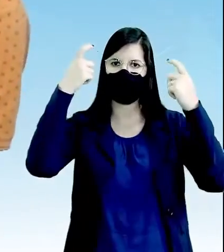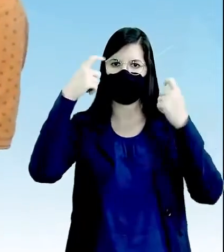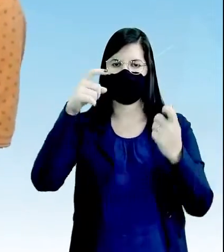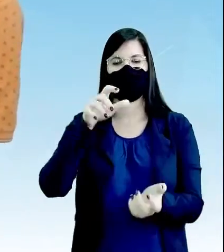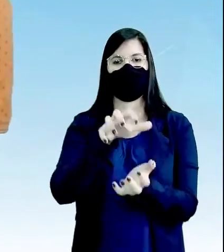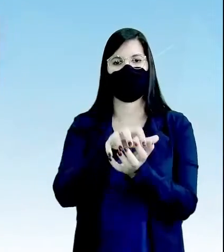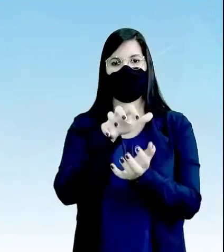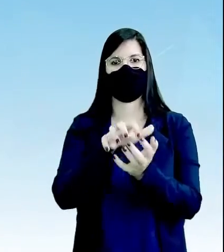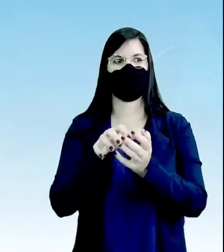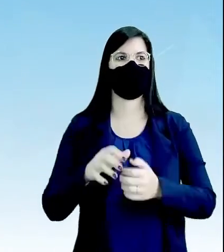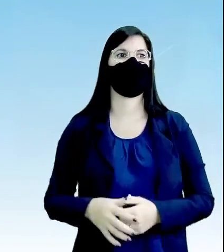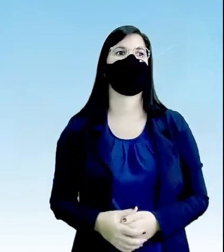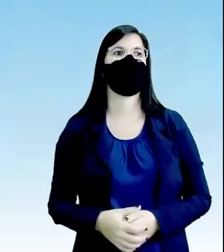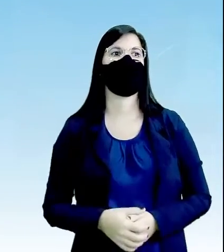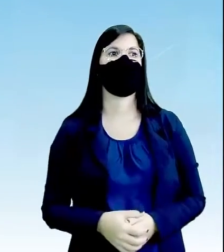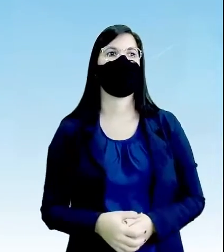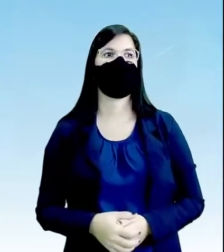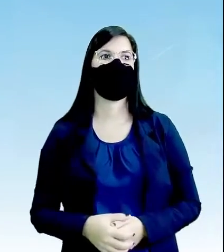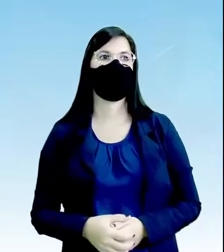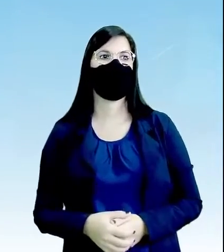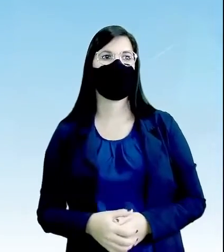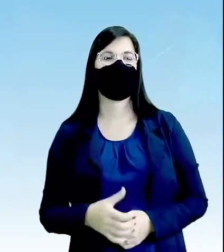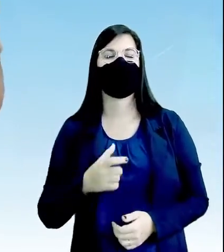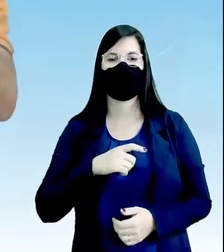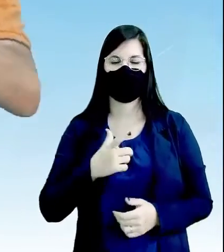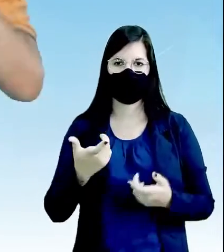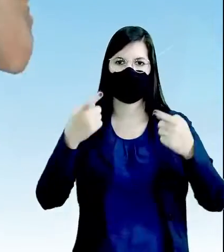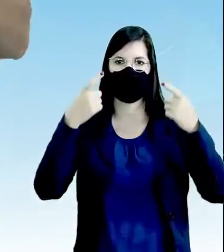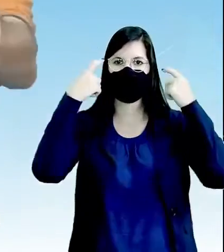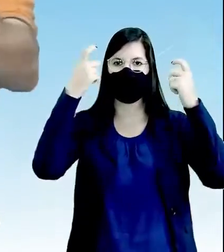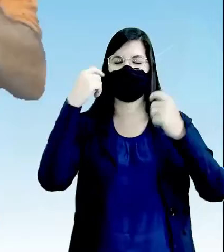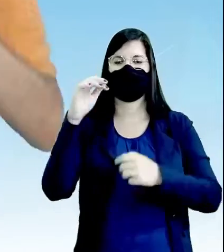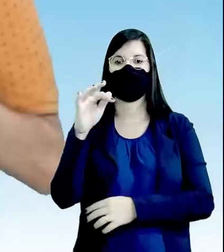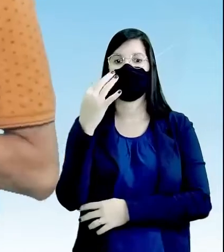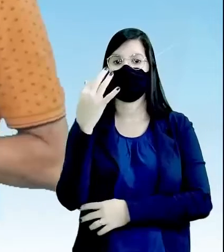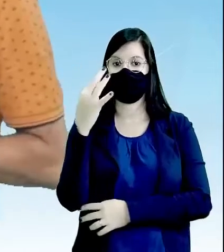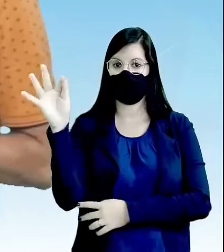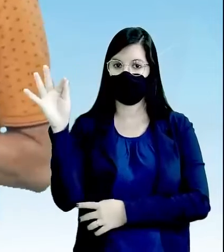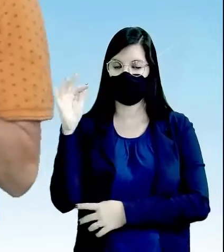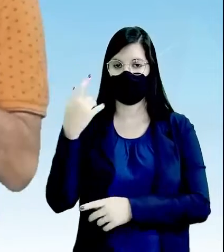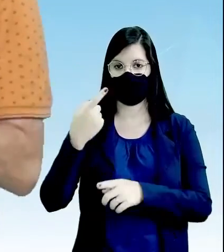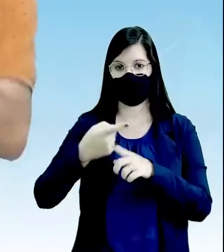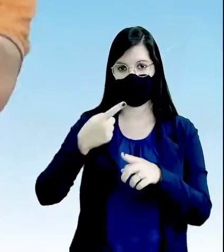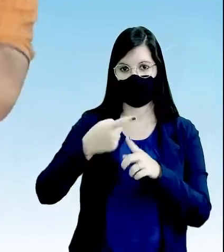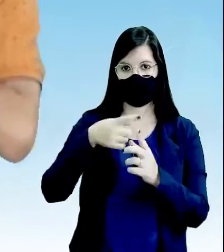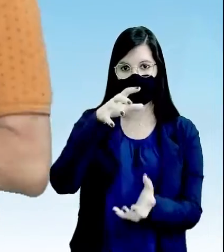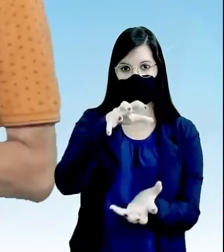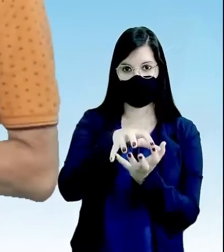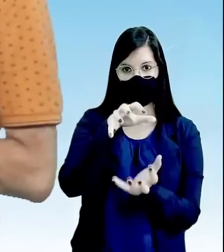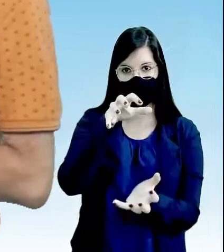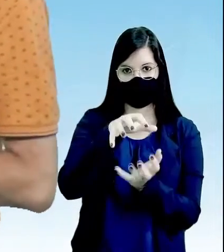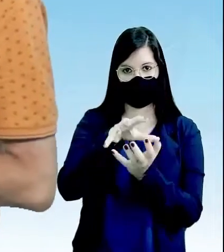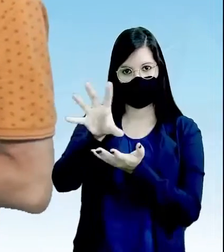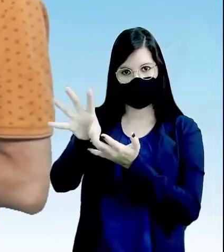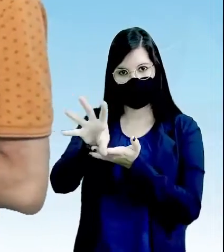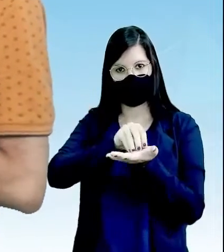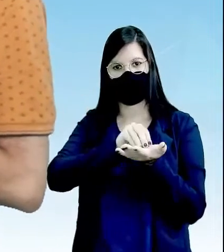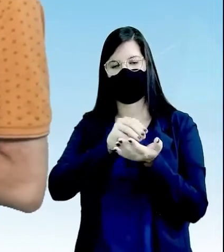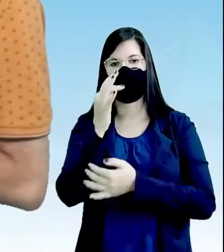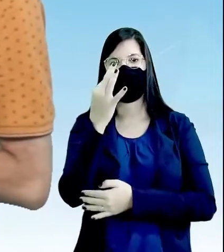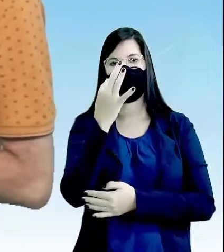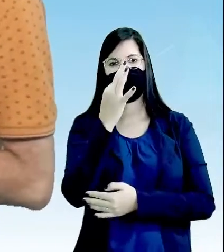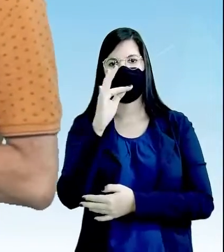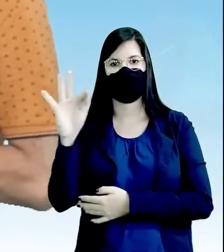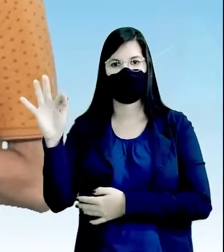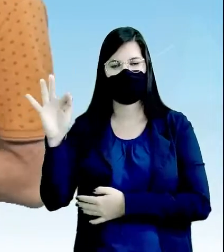né? Que eu falei em Revolução Francesa exatamente porque os ideais da Revolução Pernambucana se inspiram nos ideais